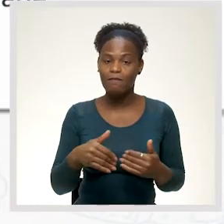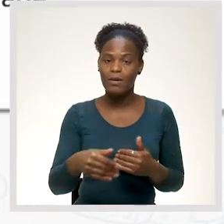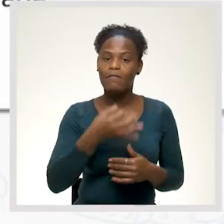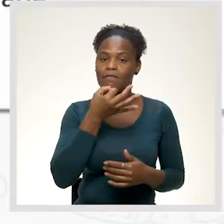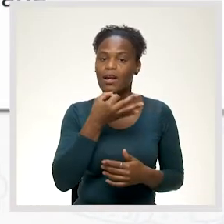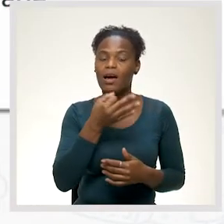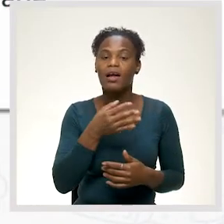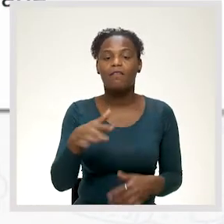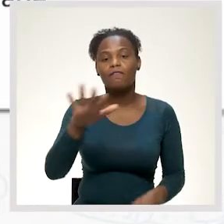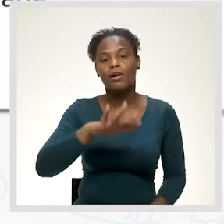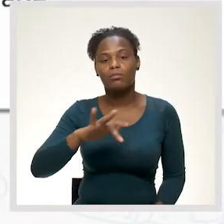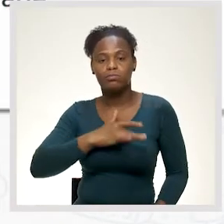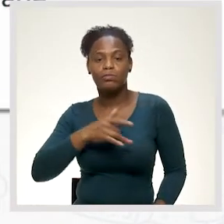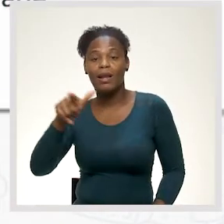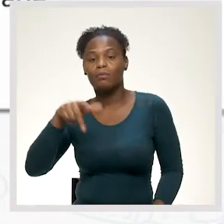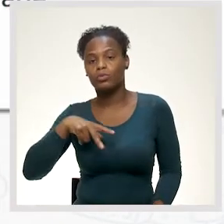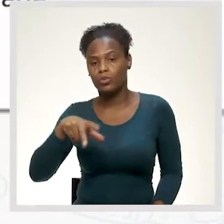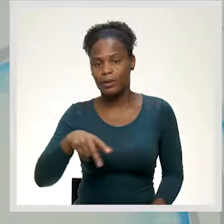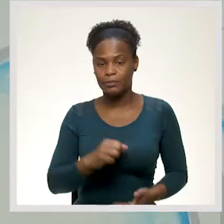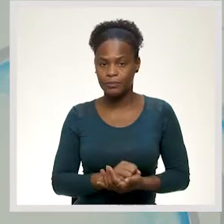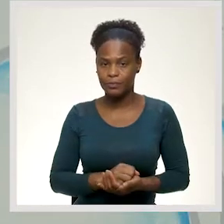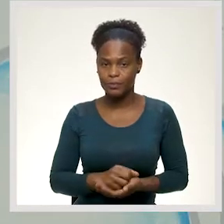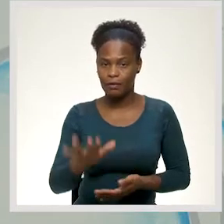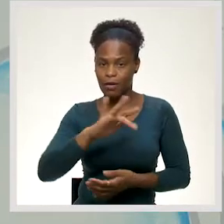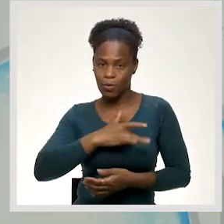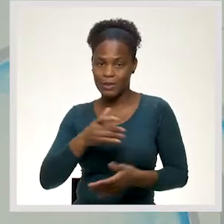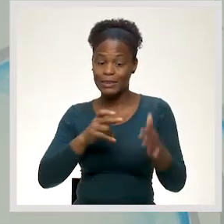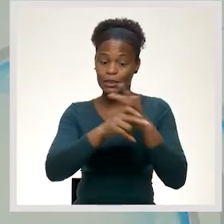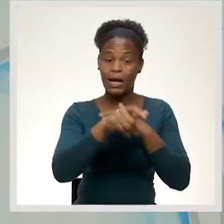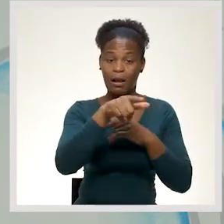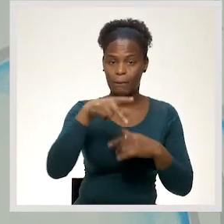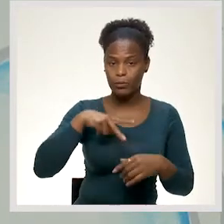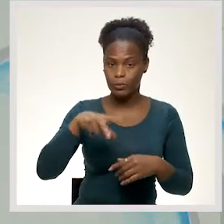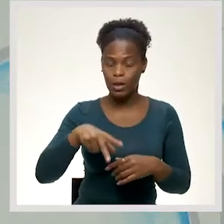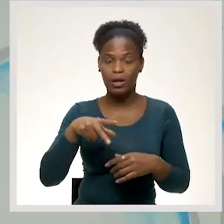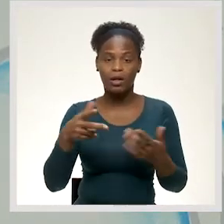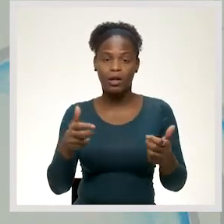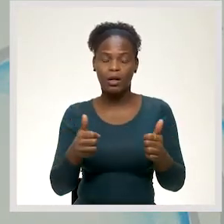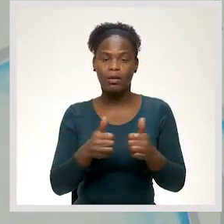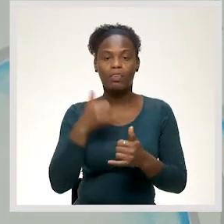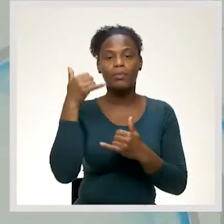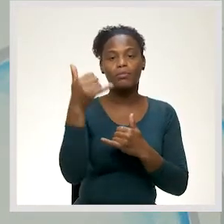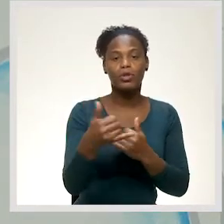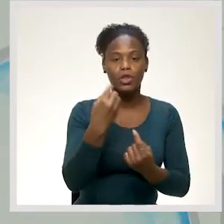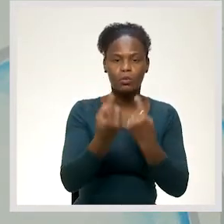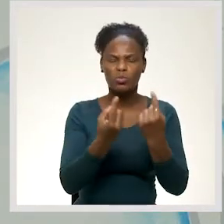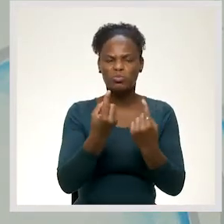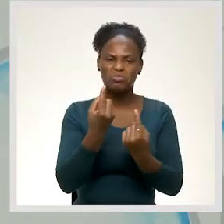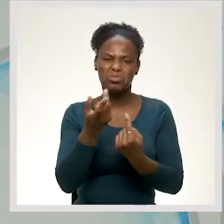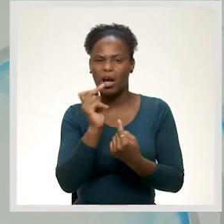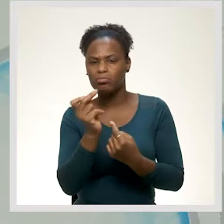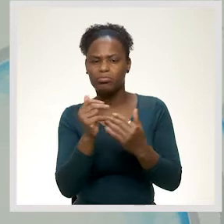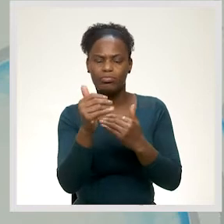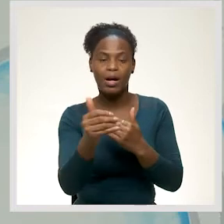do romantismo em Portugal. O romantismo chega em Portugal depois de algumas décadas de